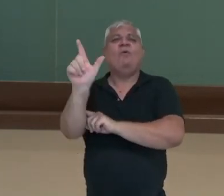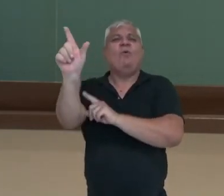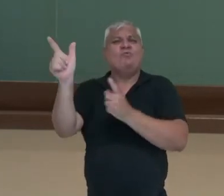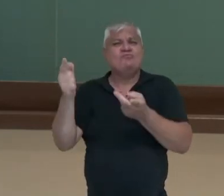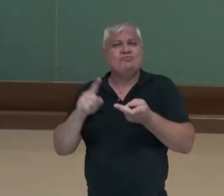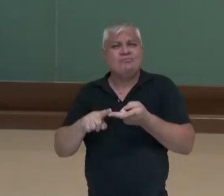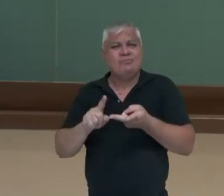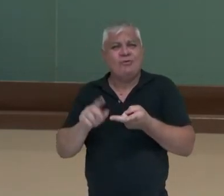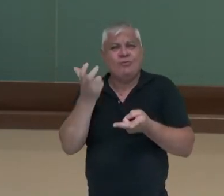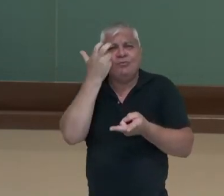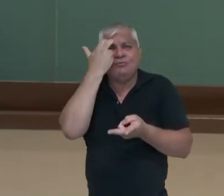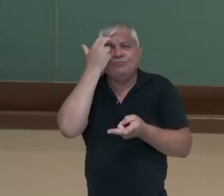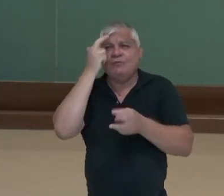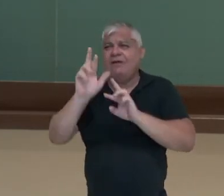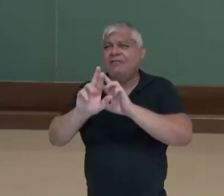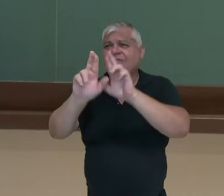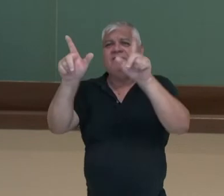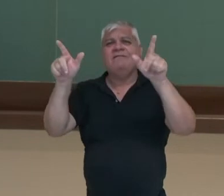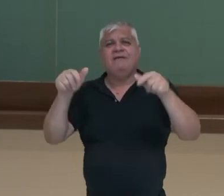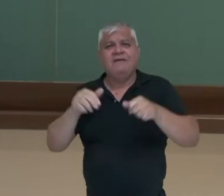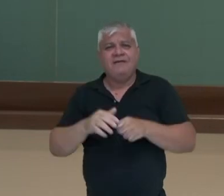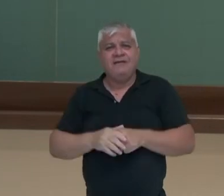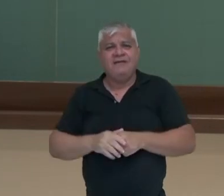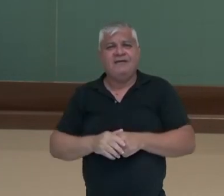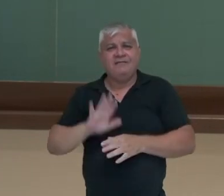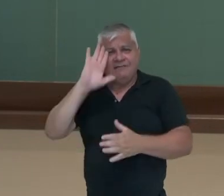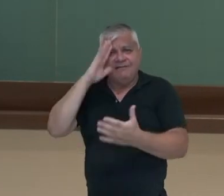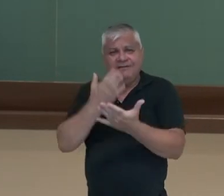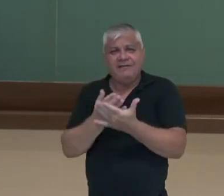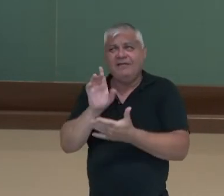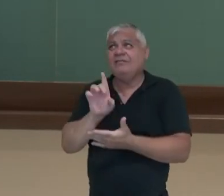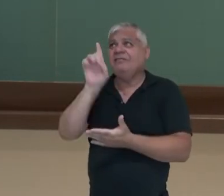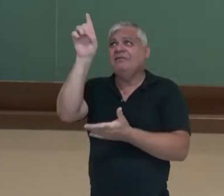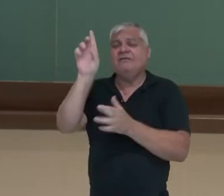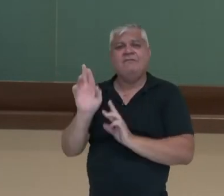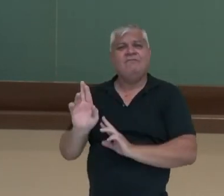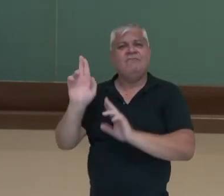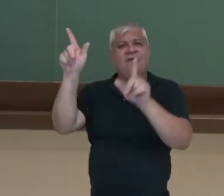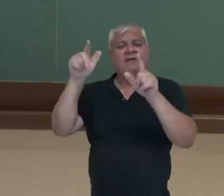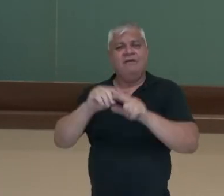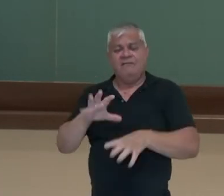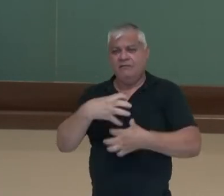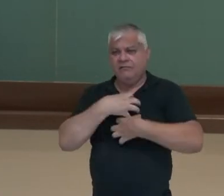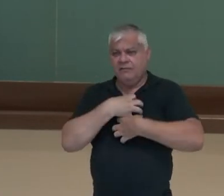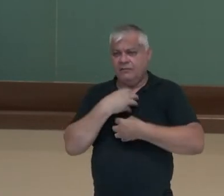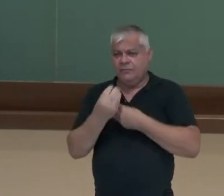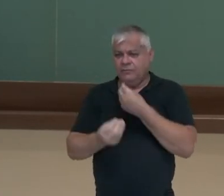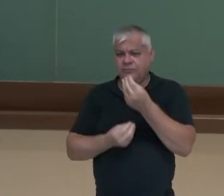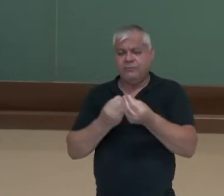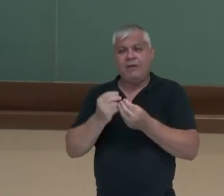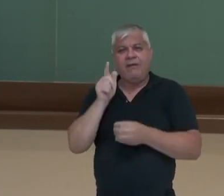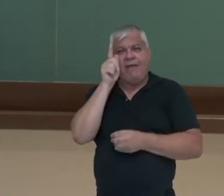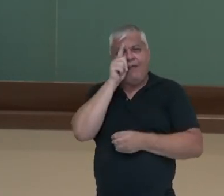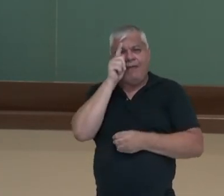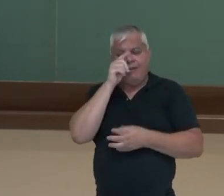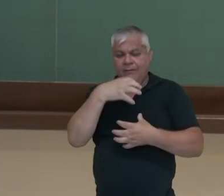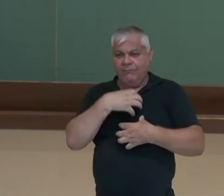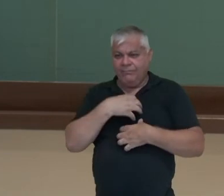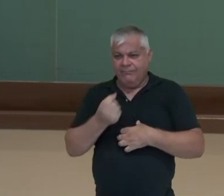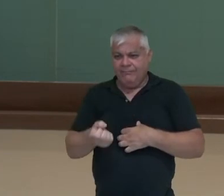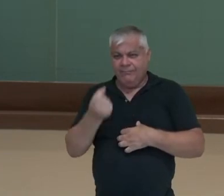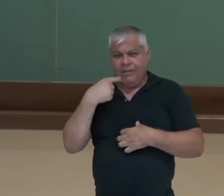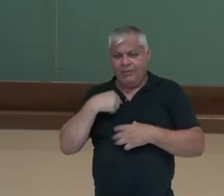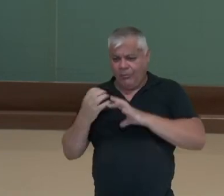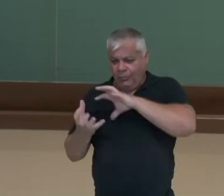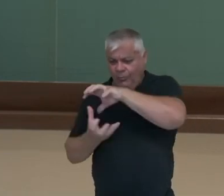culturas, crendo inclusive em outros deuses, né? E esse foi um processo que chocou o povo grego. Então, realmente, o mundo não